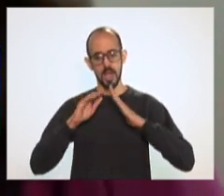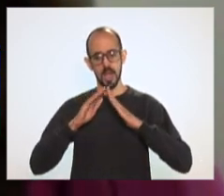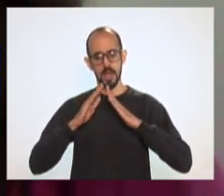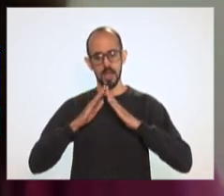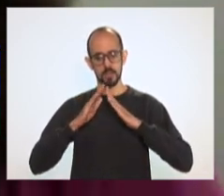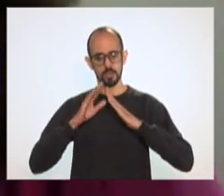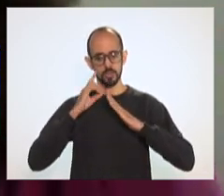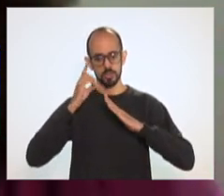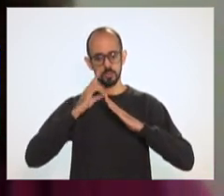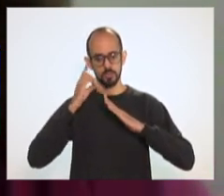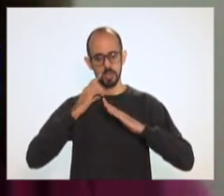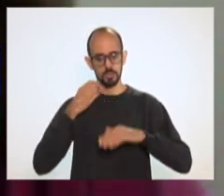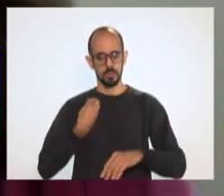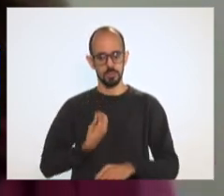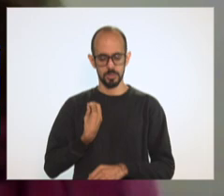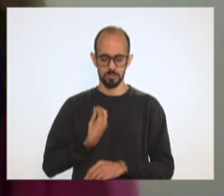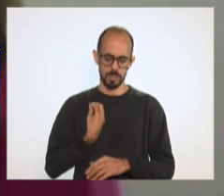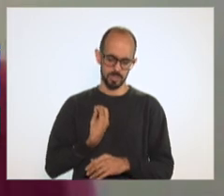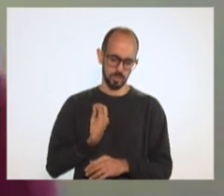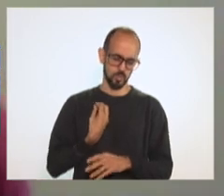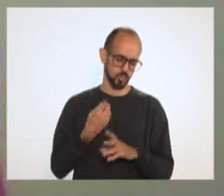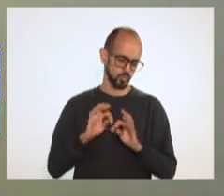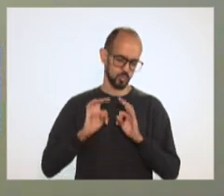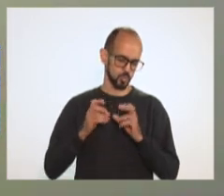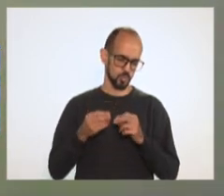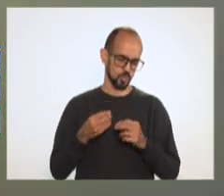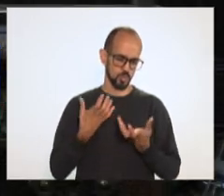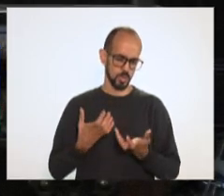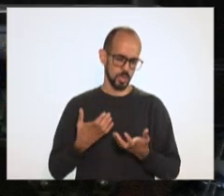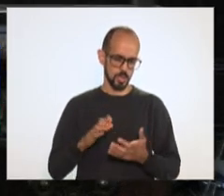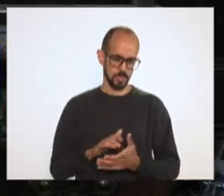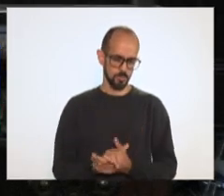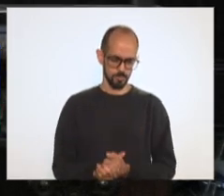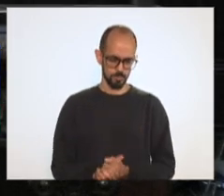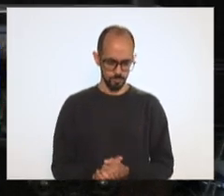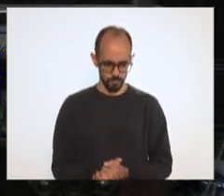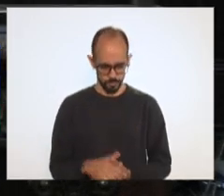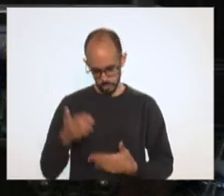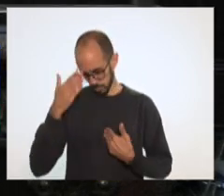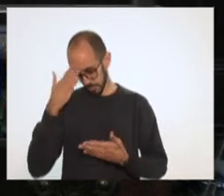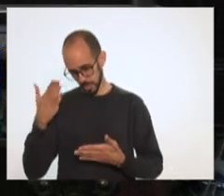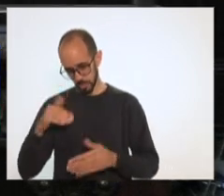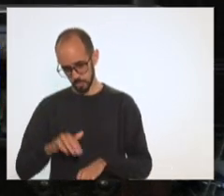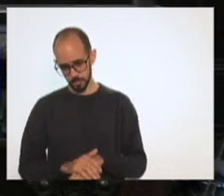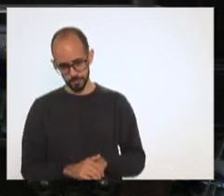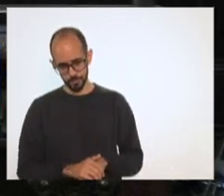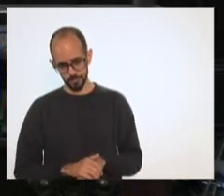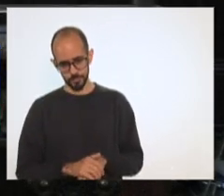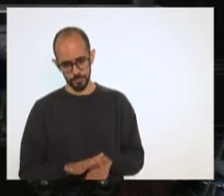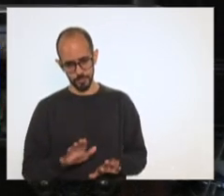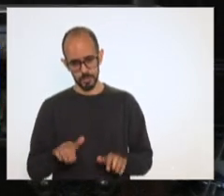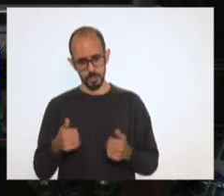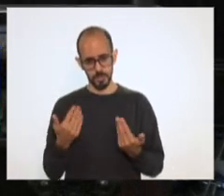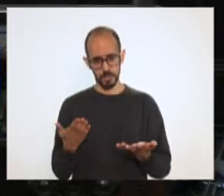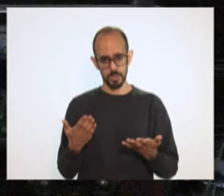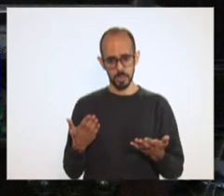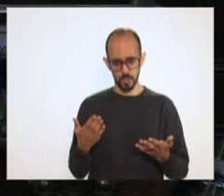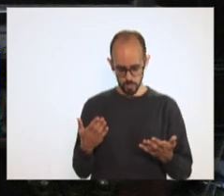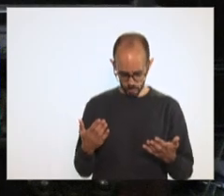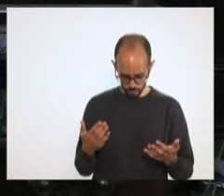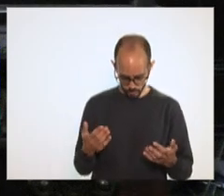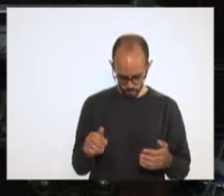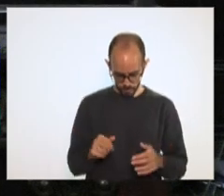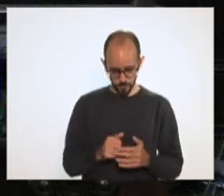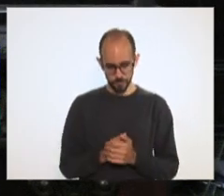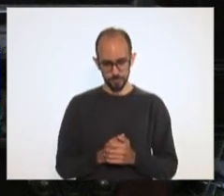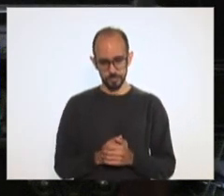participação de vários deputados obrigada só para vossa excelência após a fala eu já liguei para o doutor Rodrigo já deixei